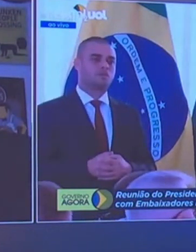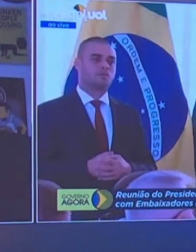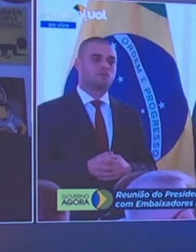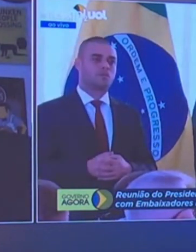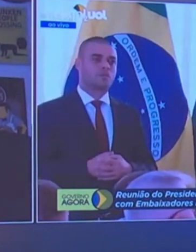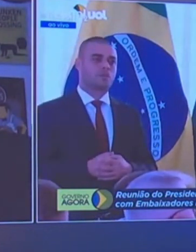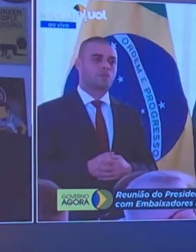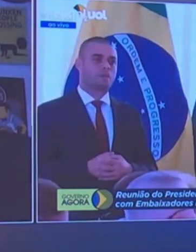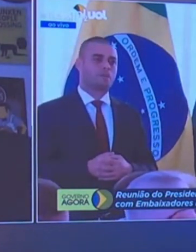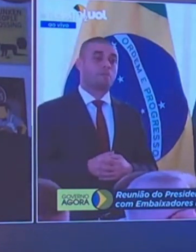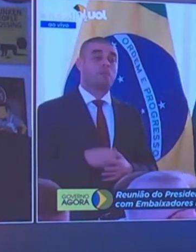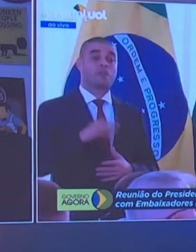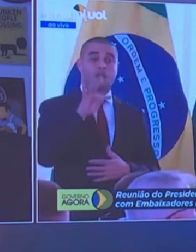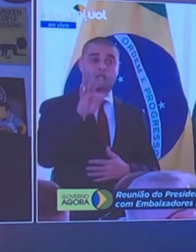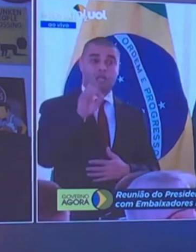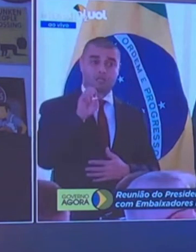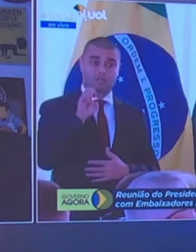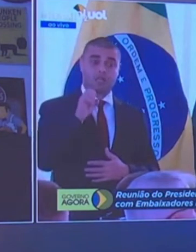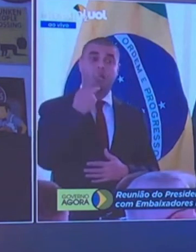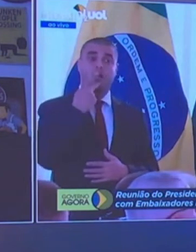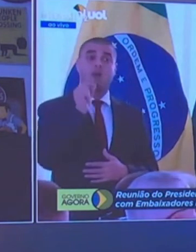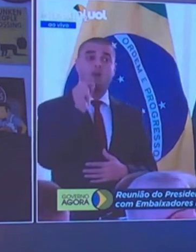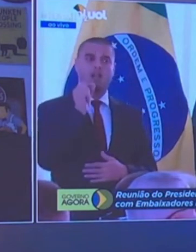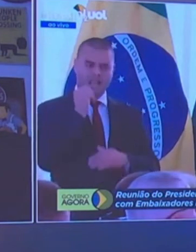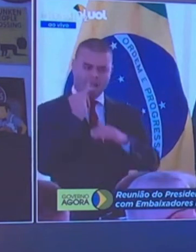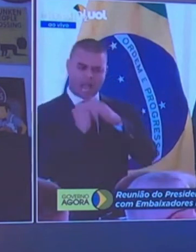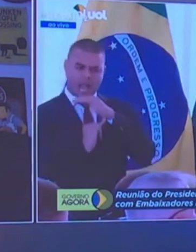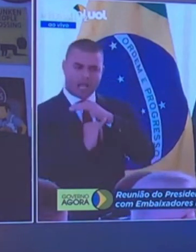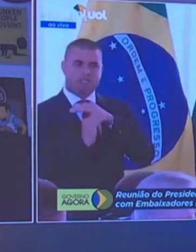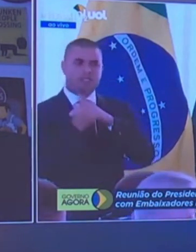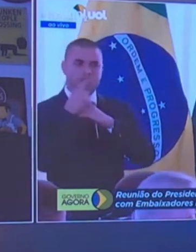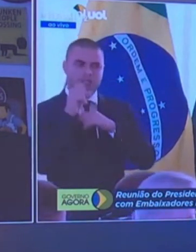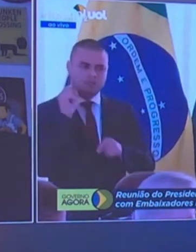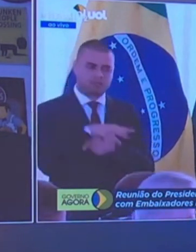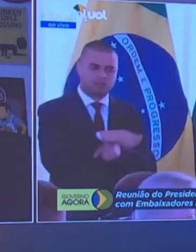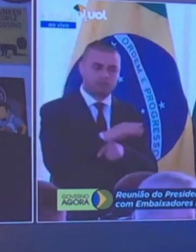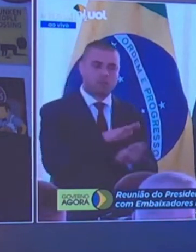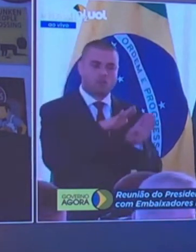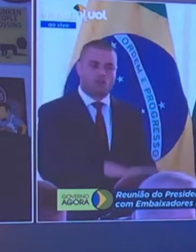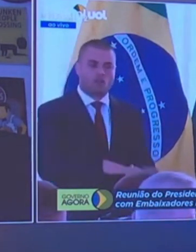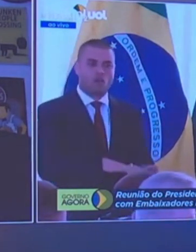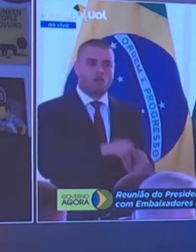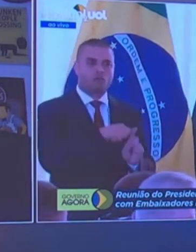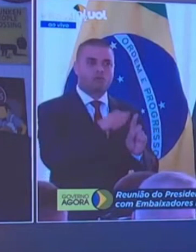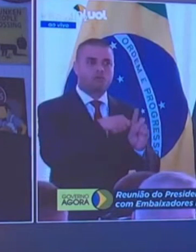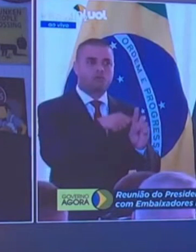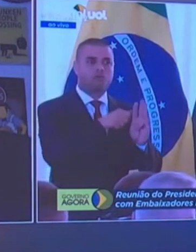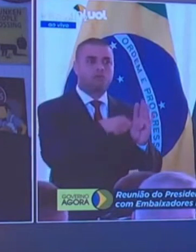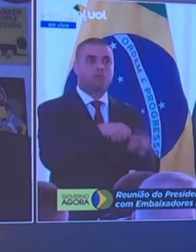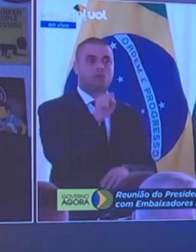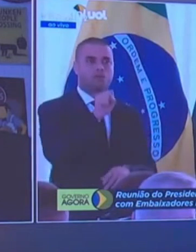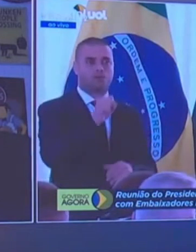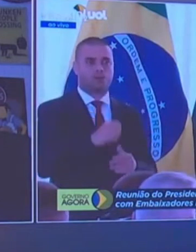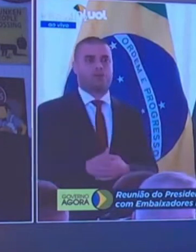de uma. Vai fazer parte de um caso mais amplo, que é a